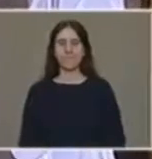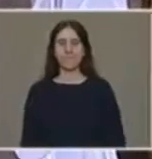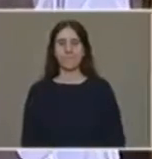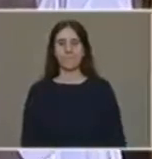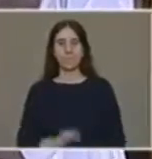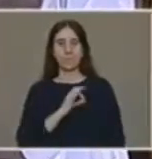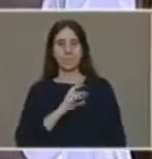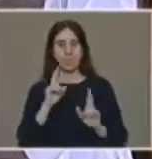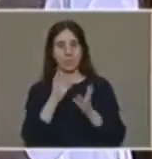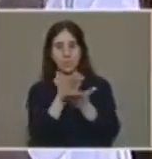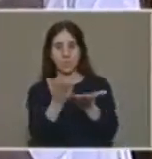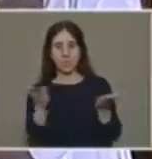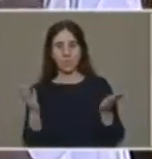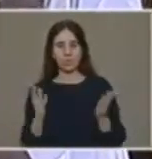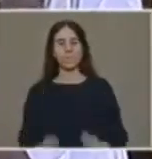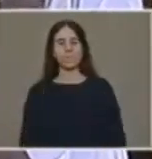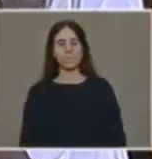Senhor esteja convosco.